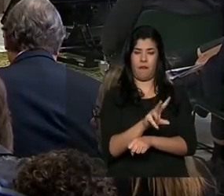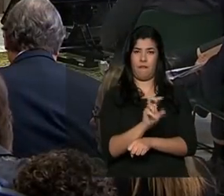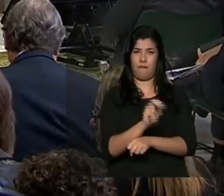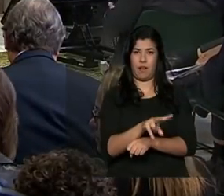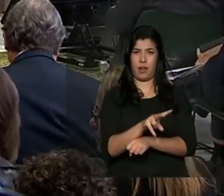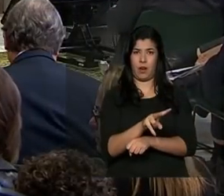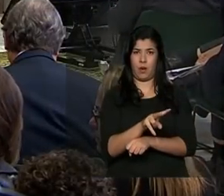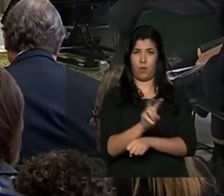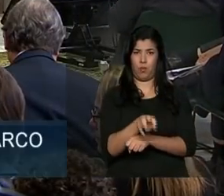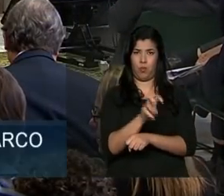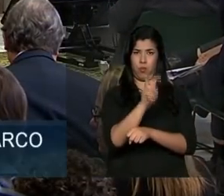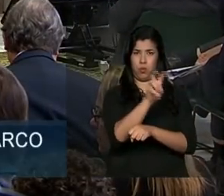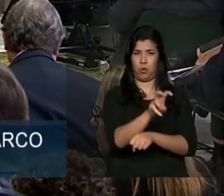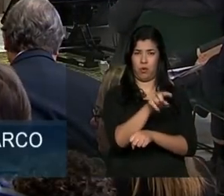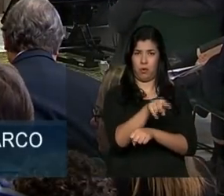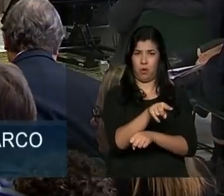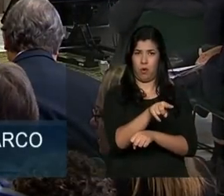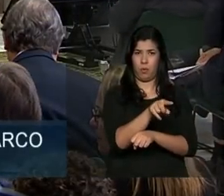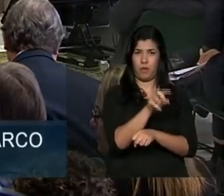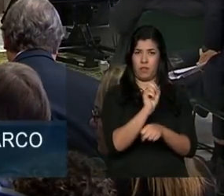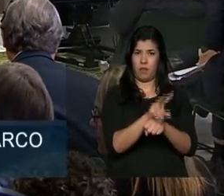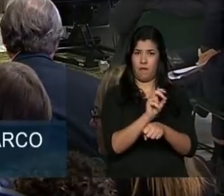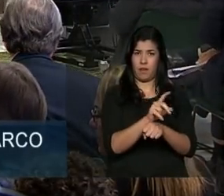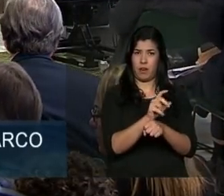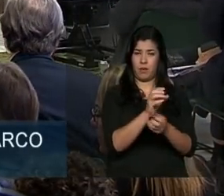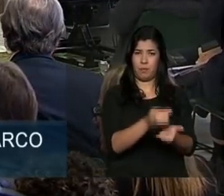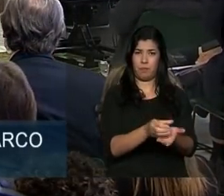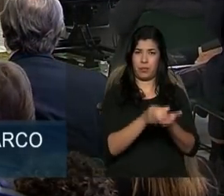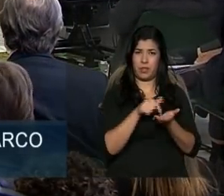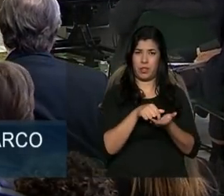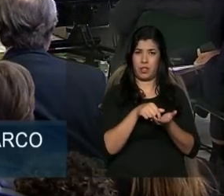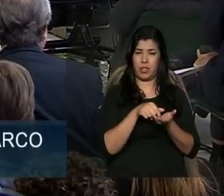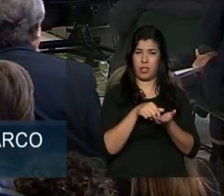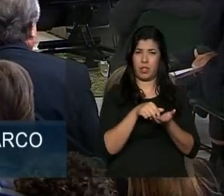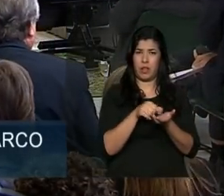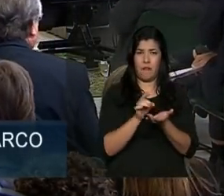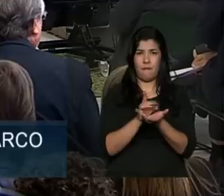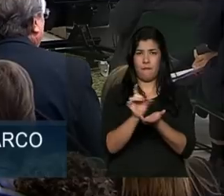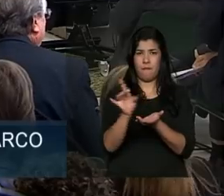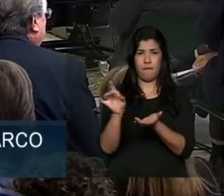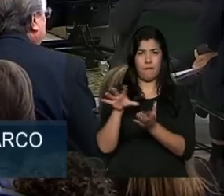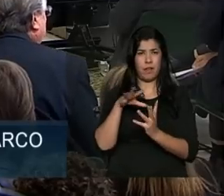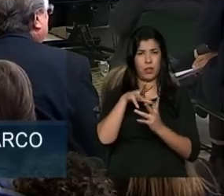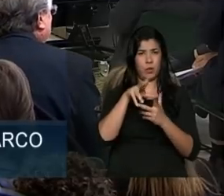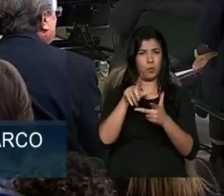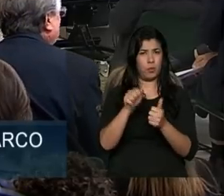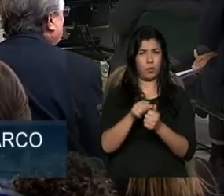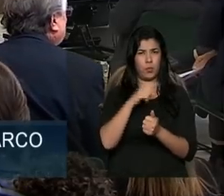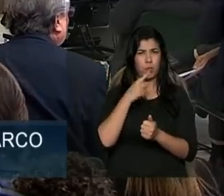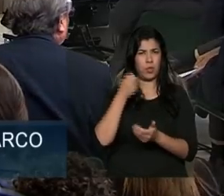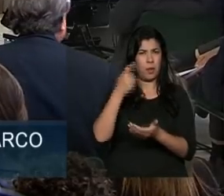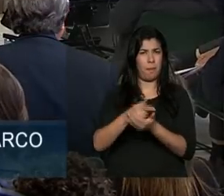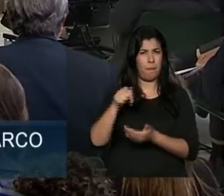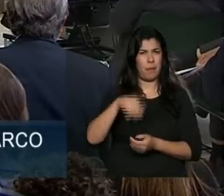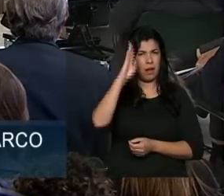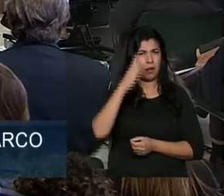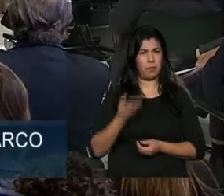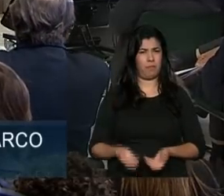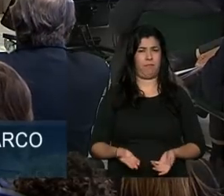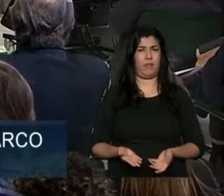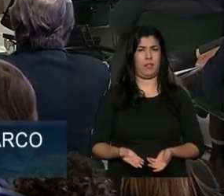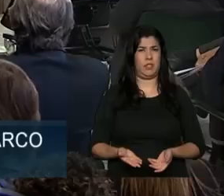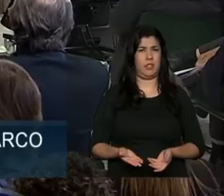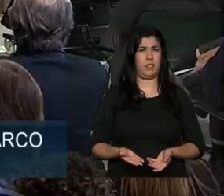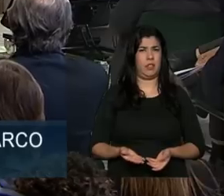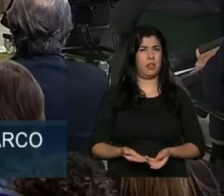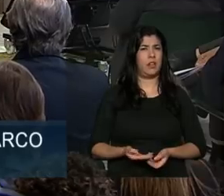Brasil e que é usada na indústria mundial. E ninguém paga nada ao Brasil por isso. Armando vai ficar, Joaquim Levy